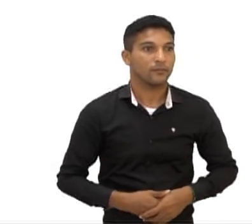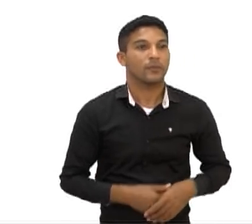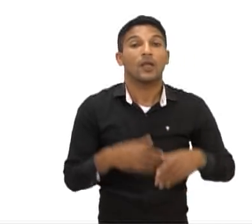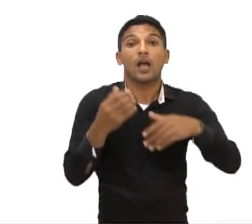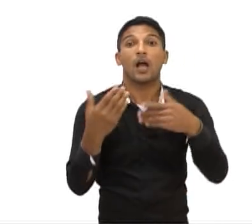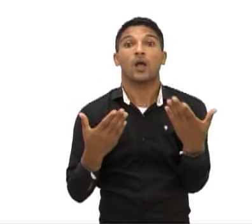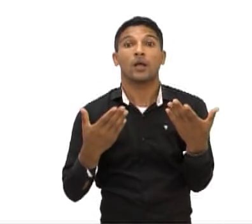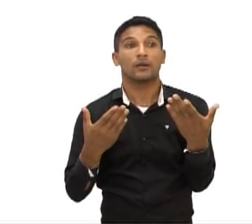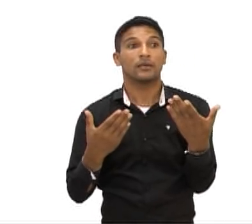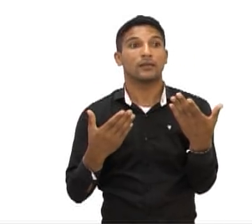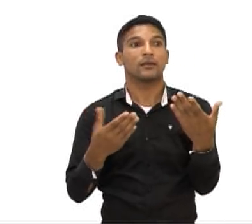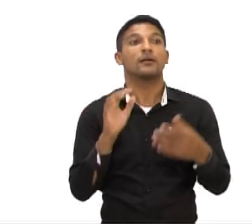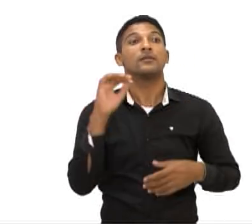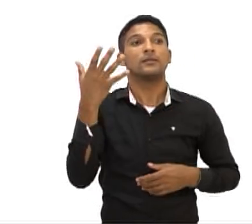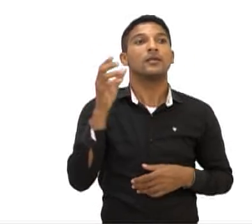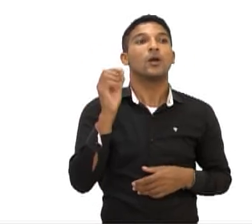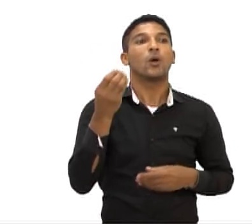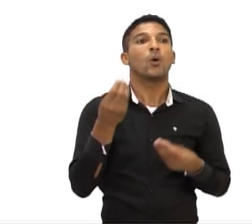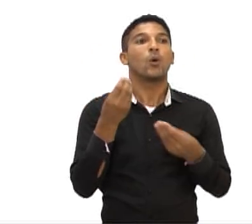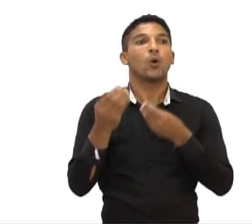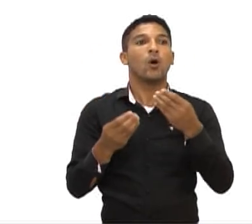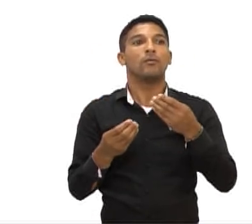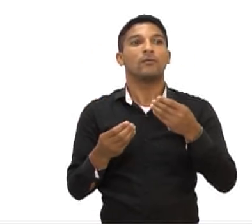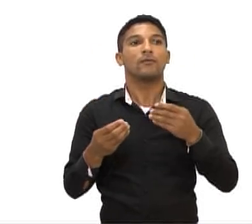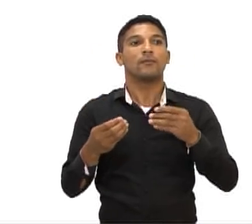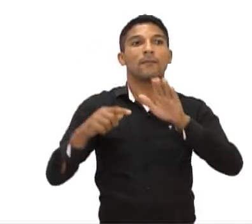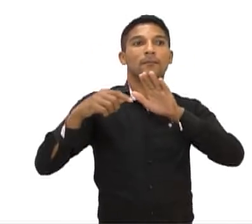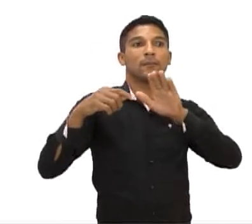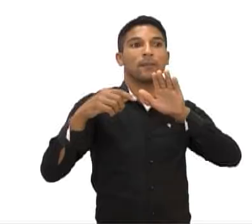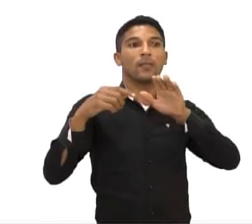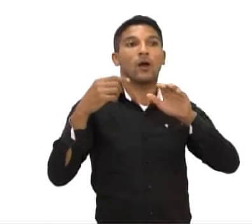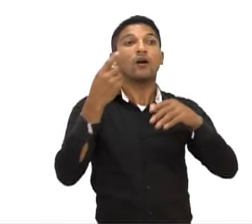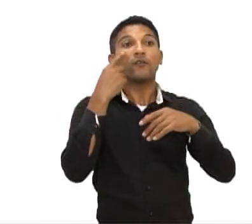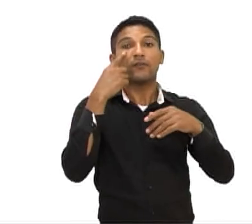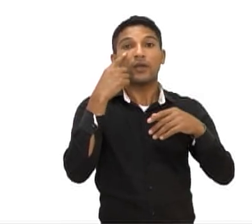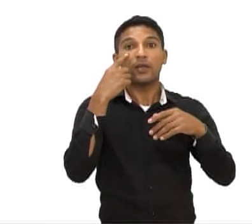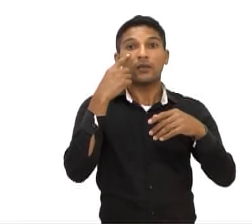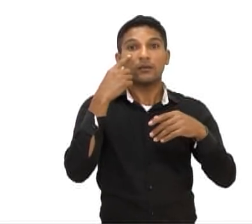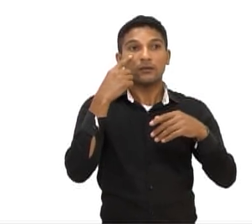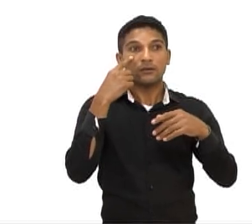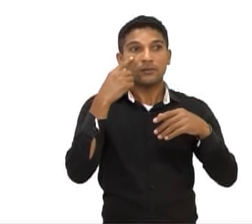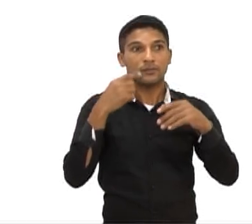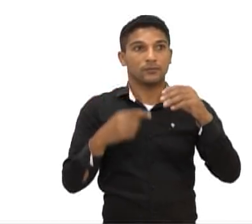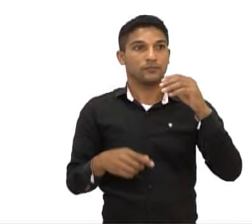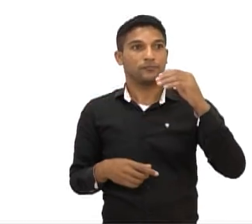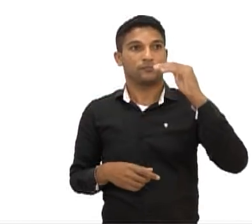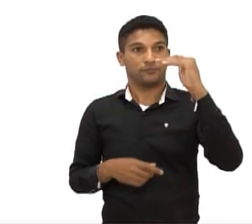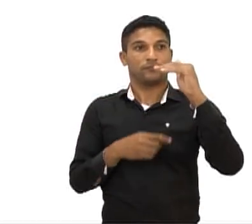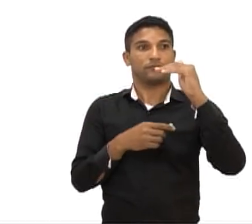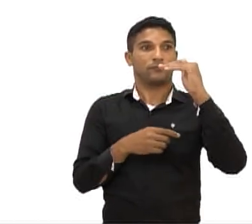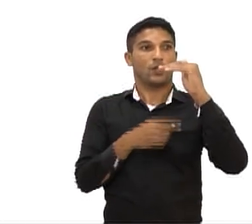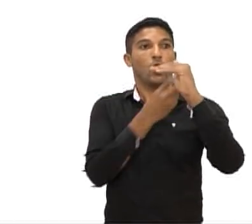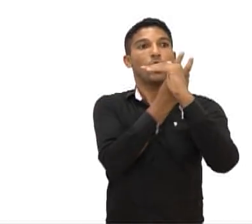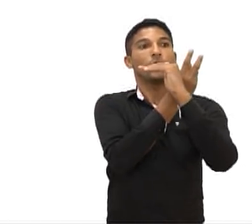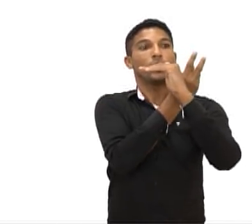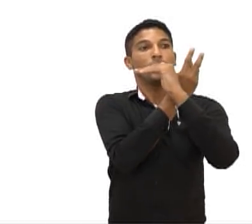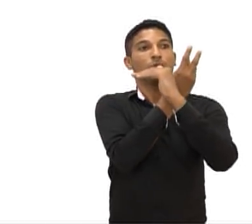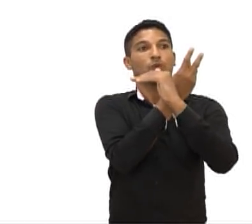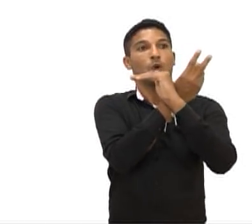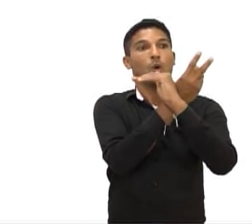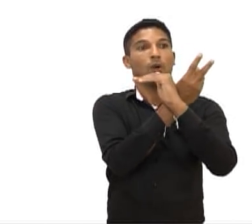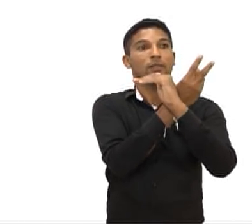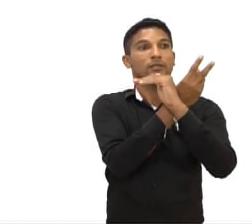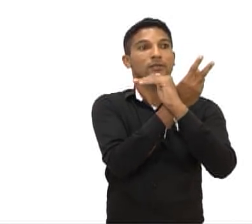vai acontecer aqui. Olha, eu vou juntar as duas partes inteiras. 2 menos 2. 2 inteiros menos